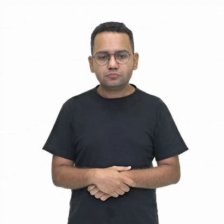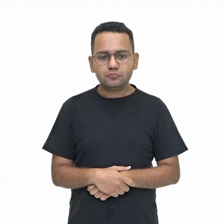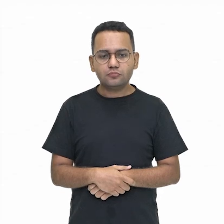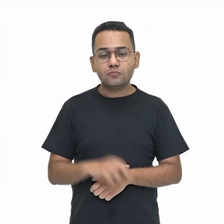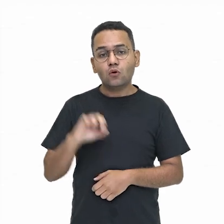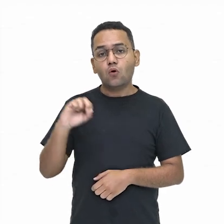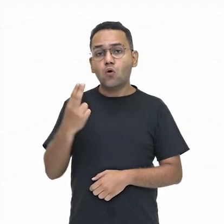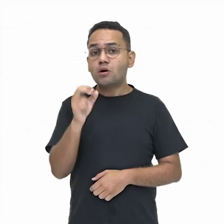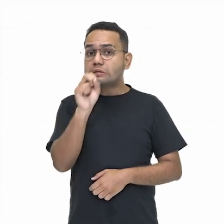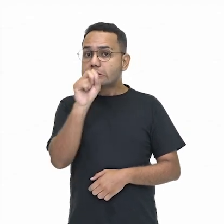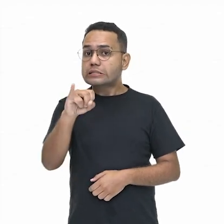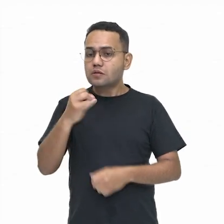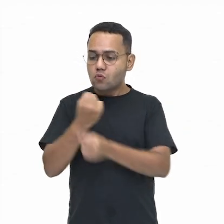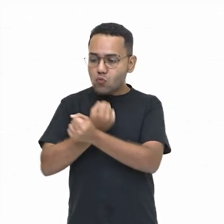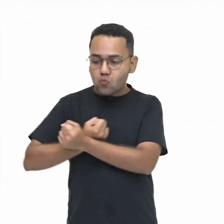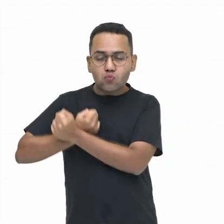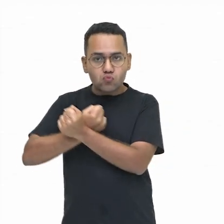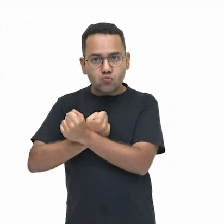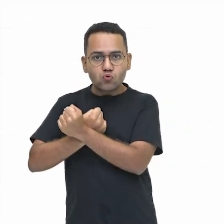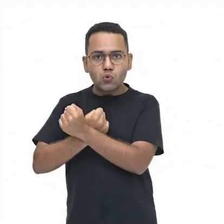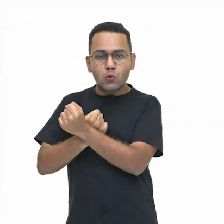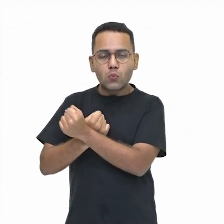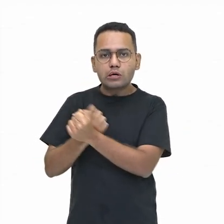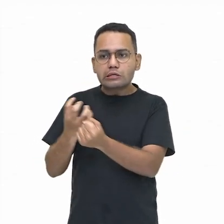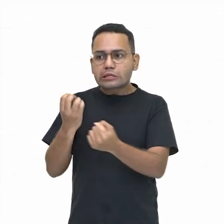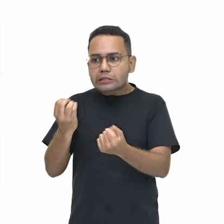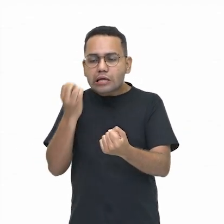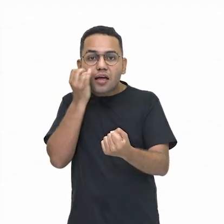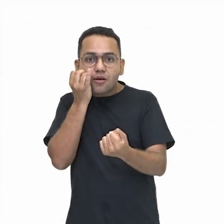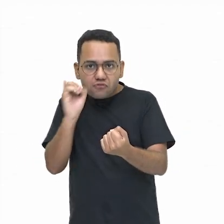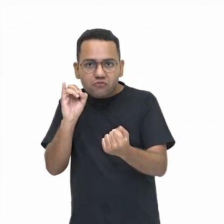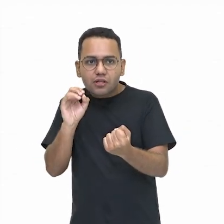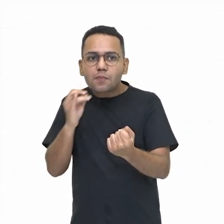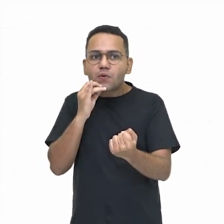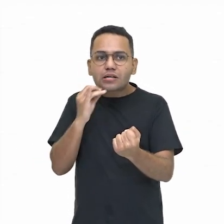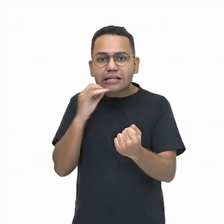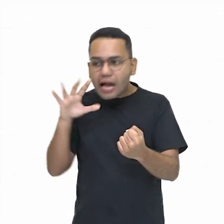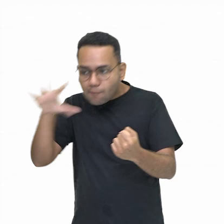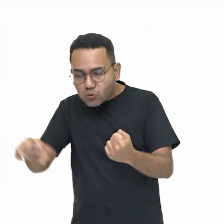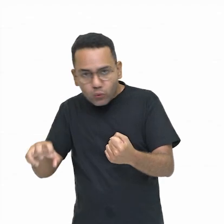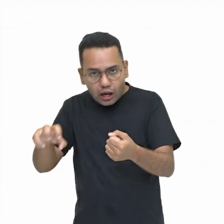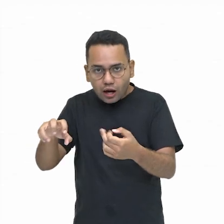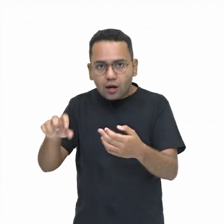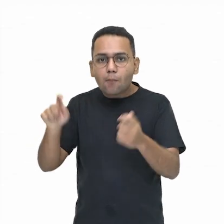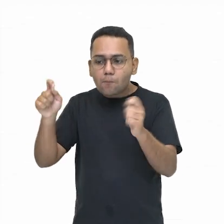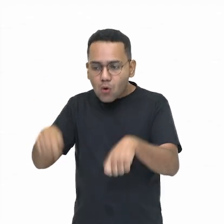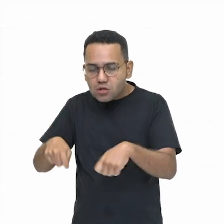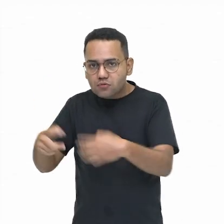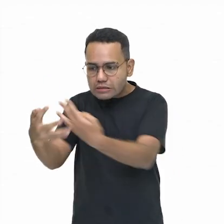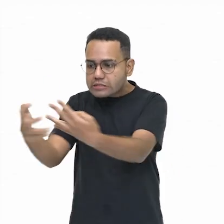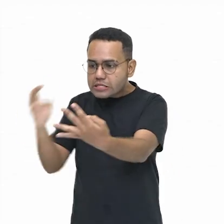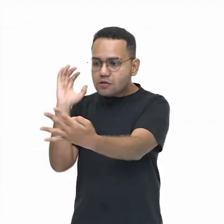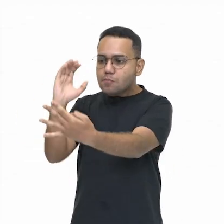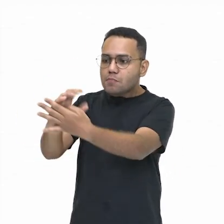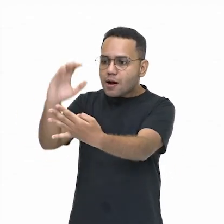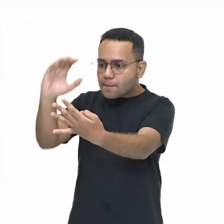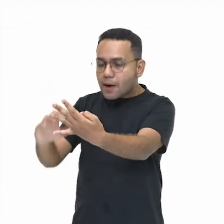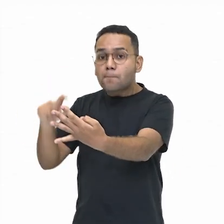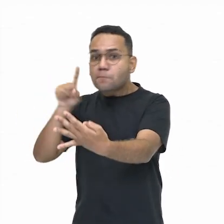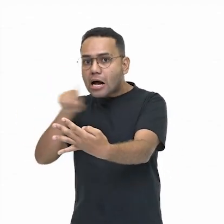na defensiva quiser evitar o ponto, ela deve então tentar segurar a bola antes que ela toque o